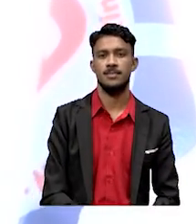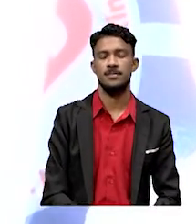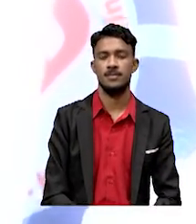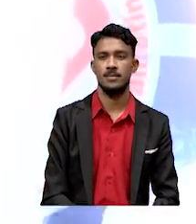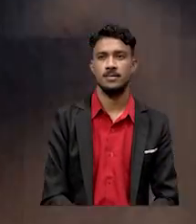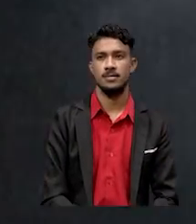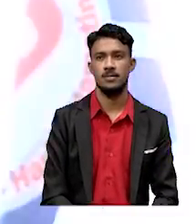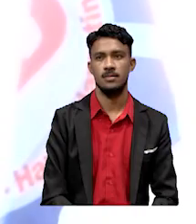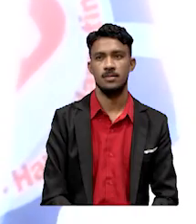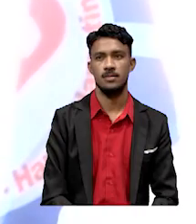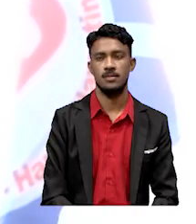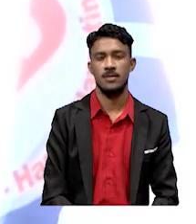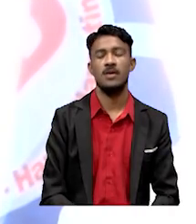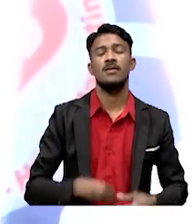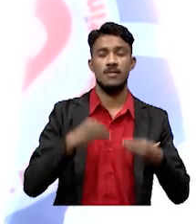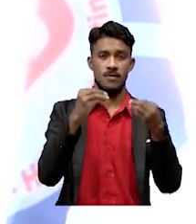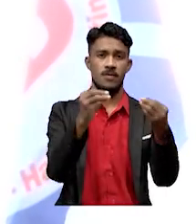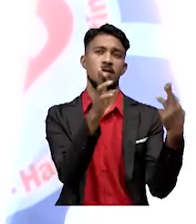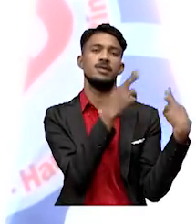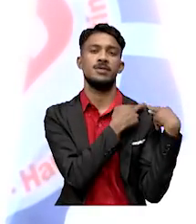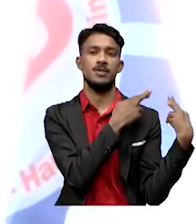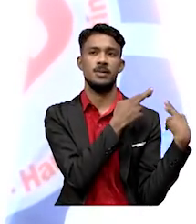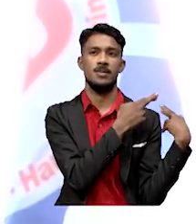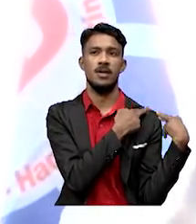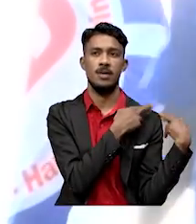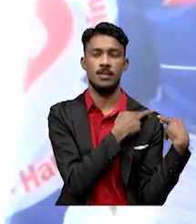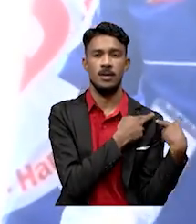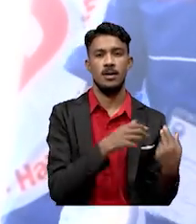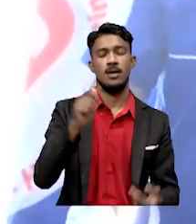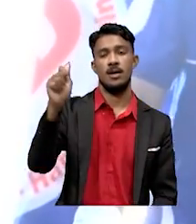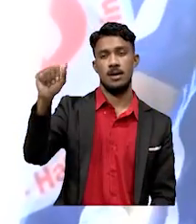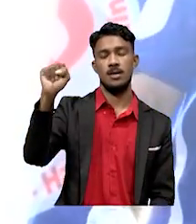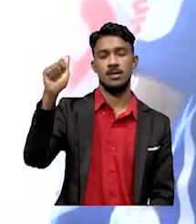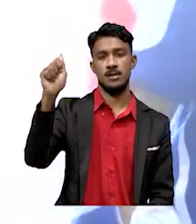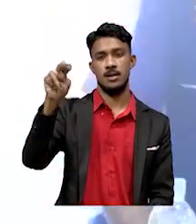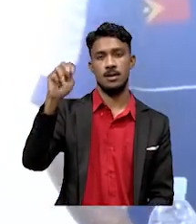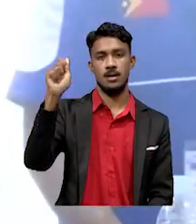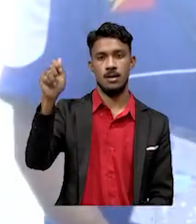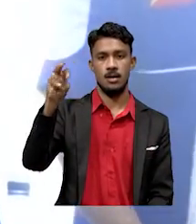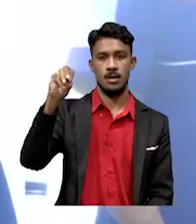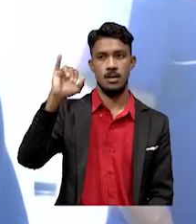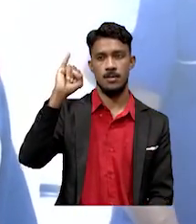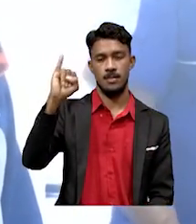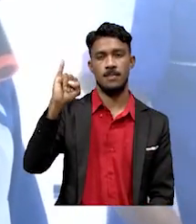a tua responsabilidade a Assanami nidade superior.